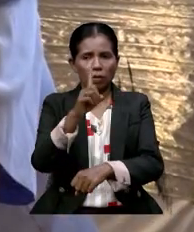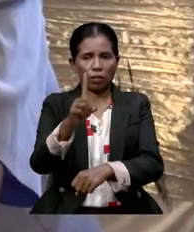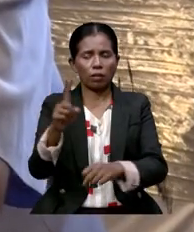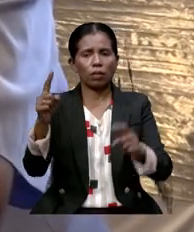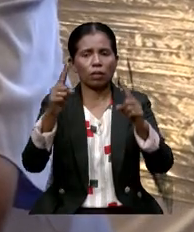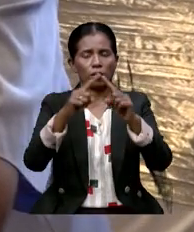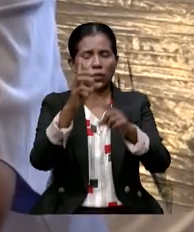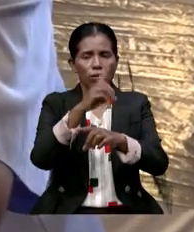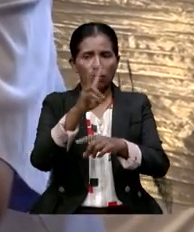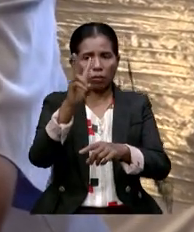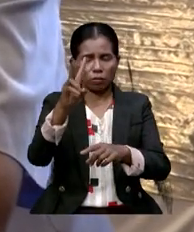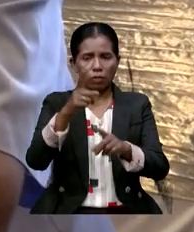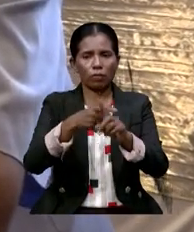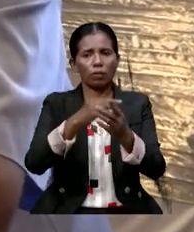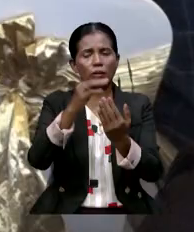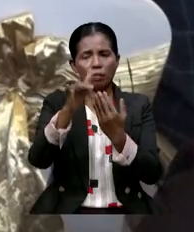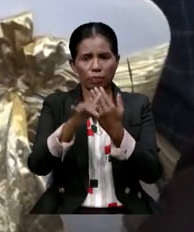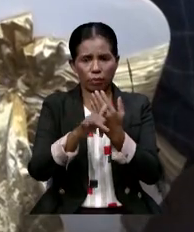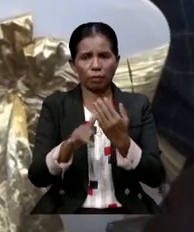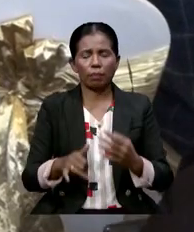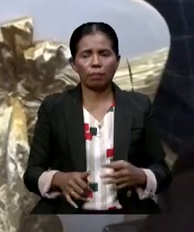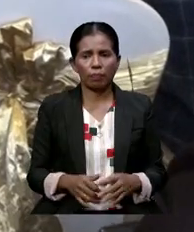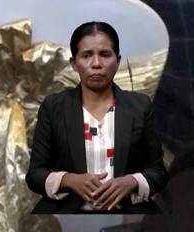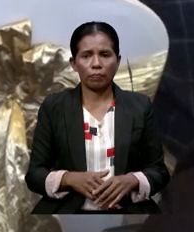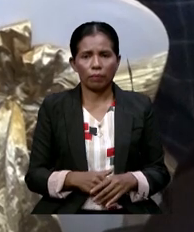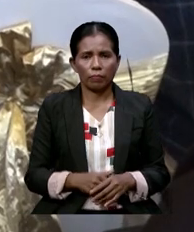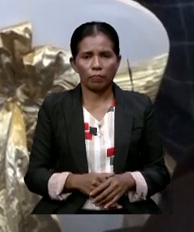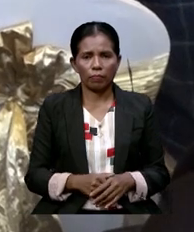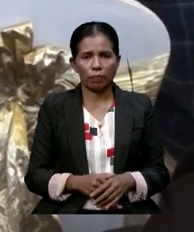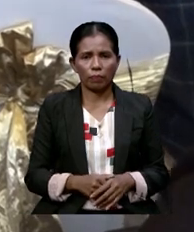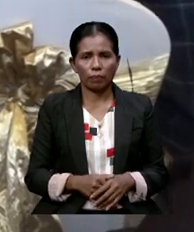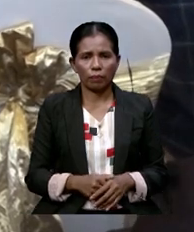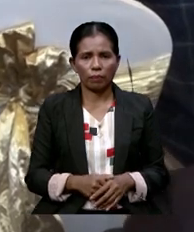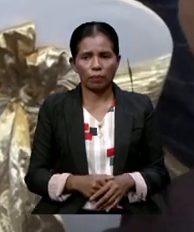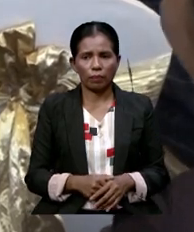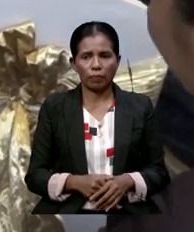loron rua fula maione. Azinha Lola, David Gonçalves, GMN.